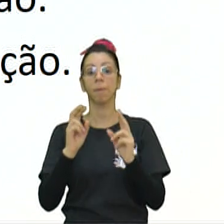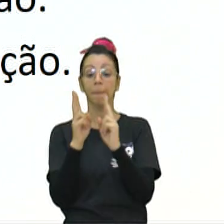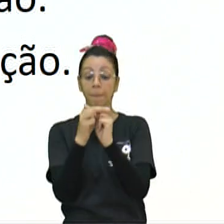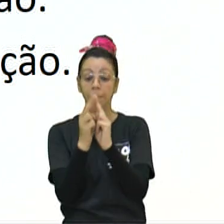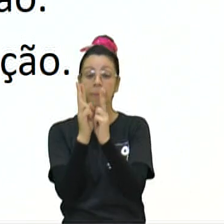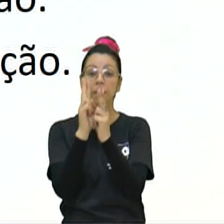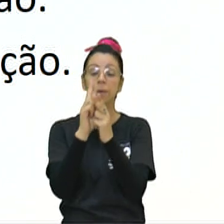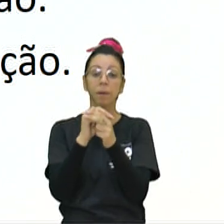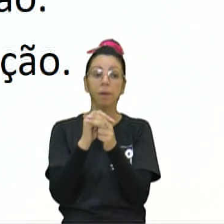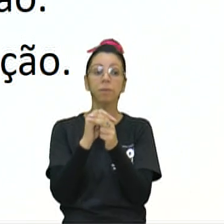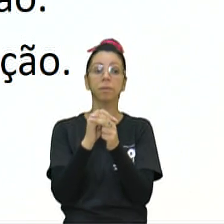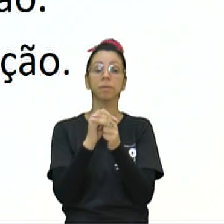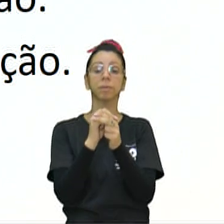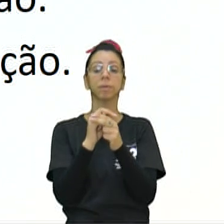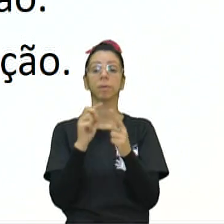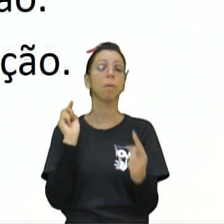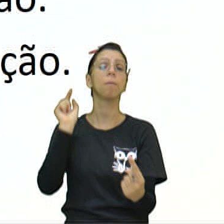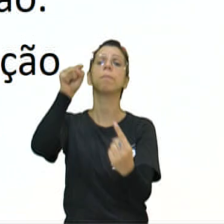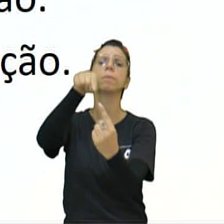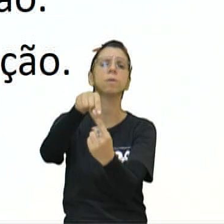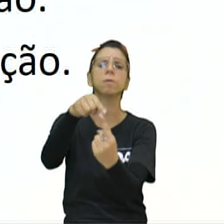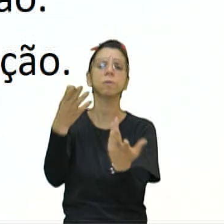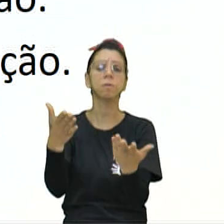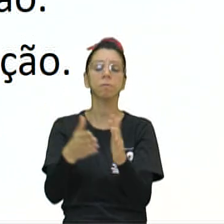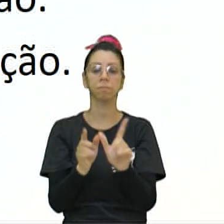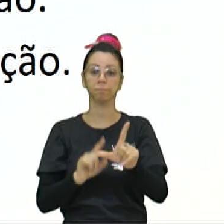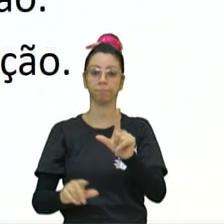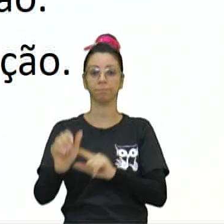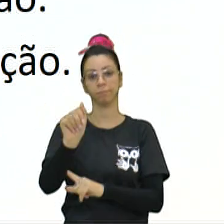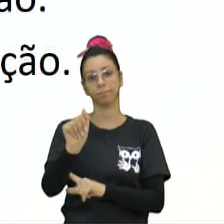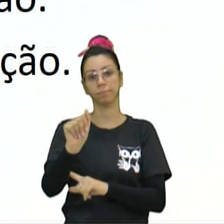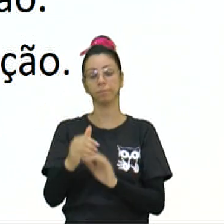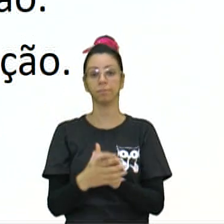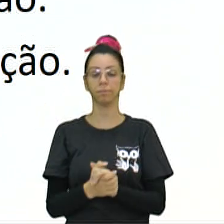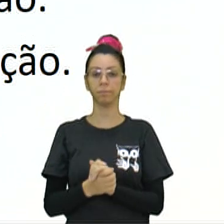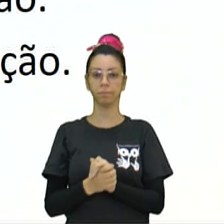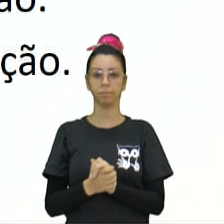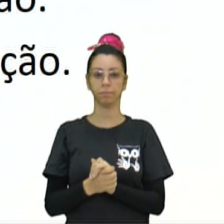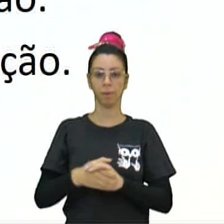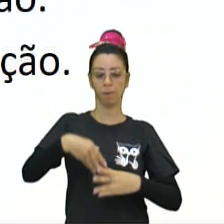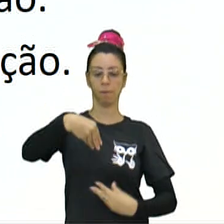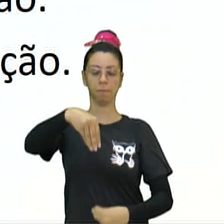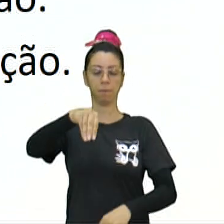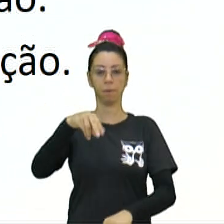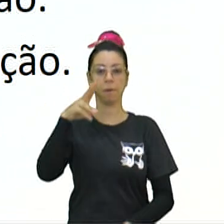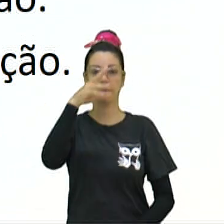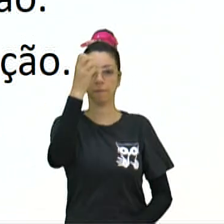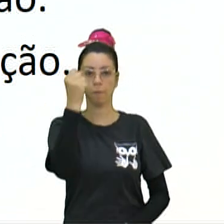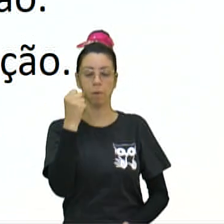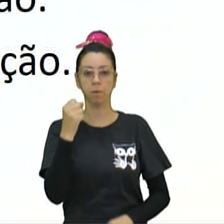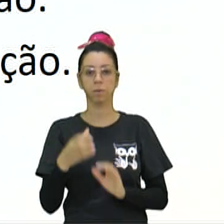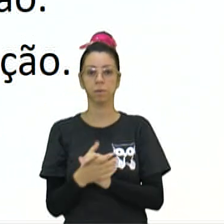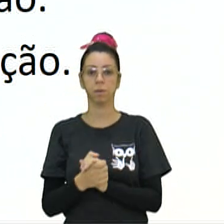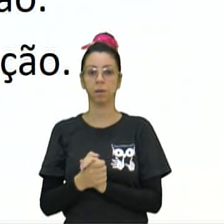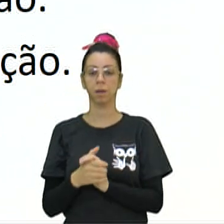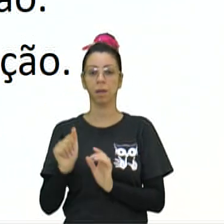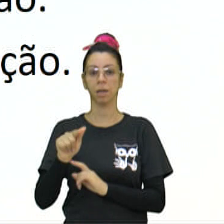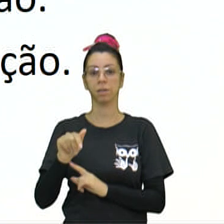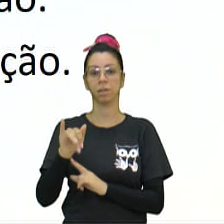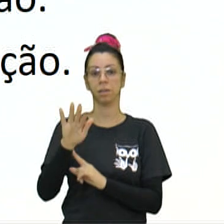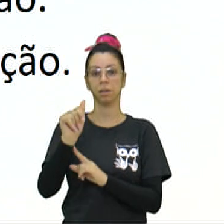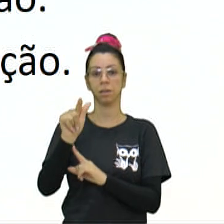quais fins o método Pilates é utilizado? Letra A, para fins de flexibilidade, força e agilidade. Letra